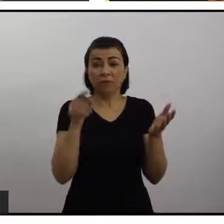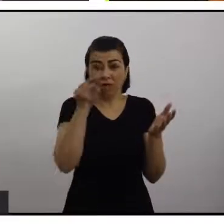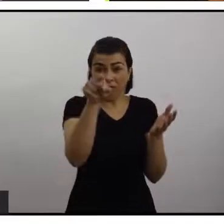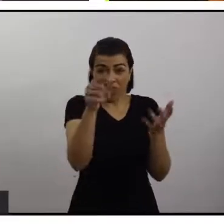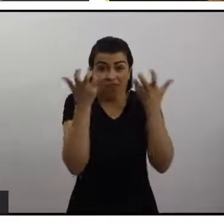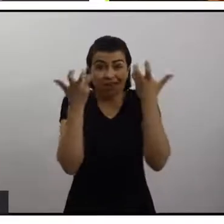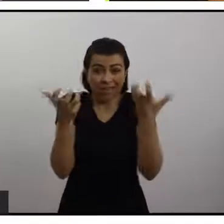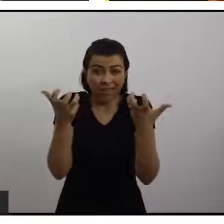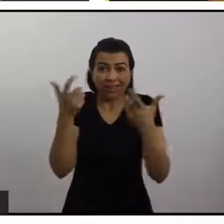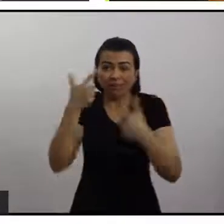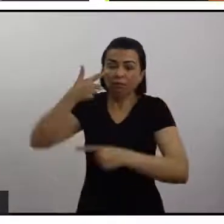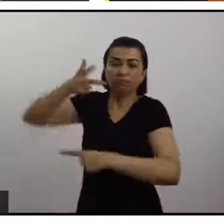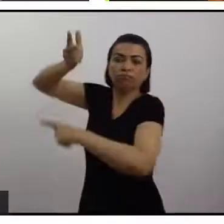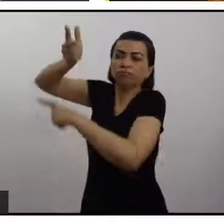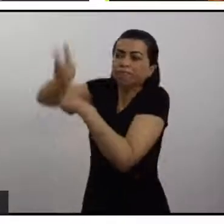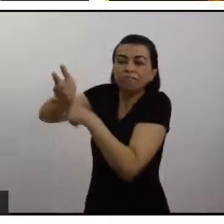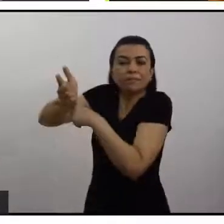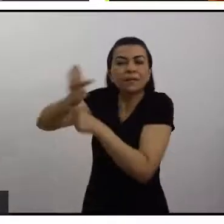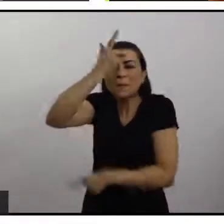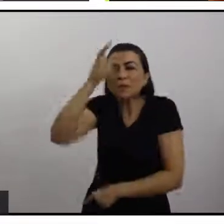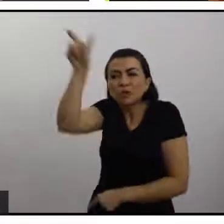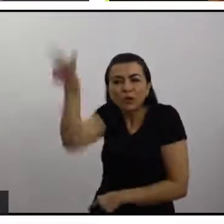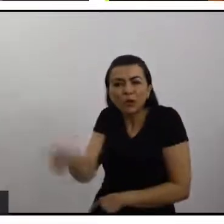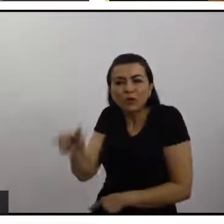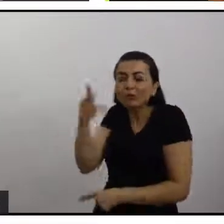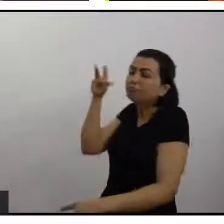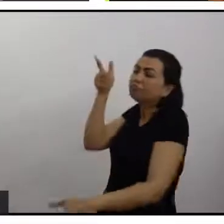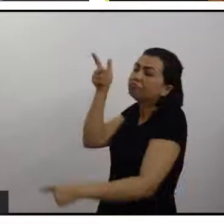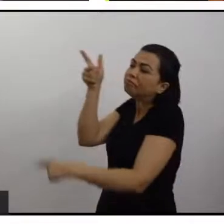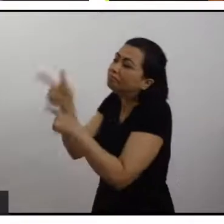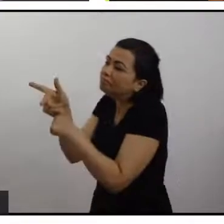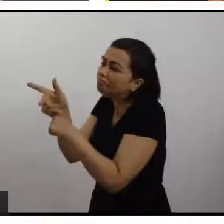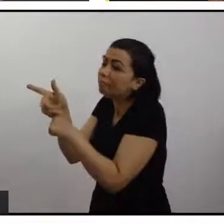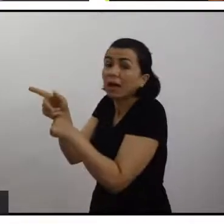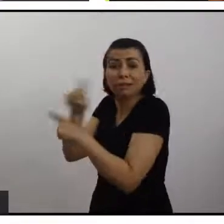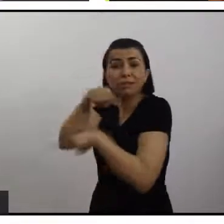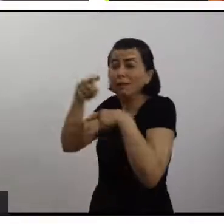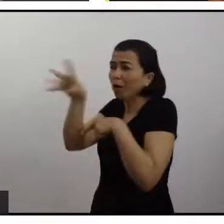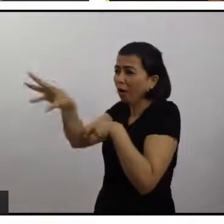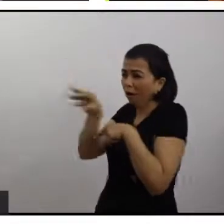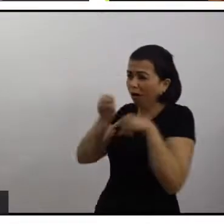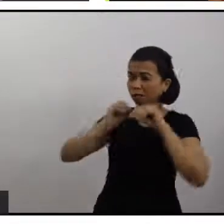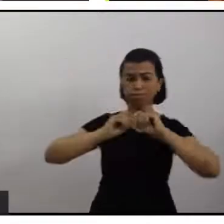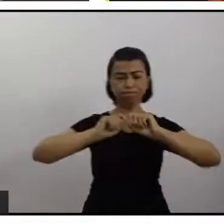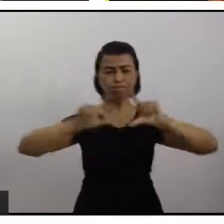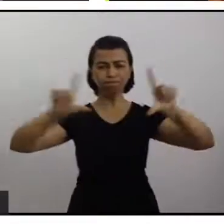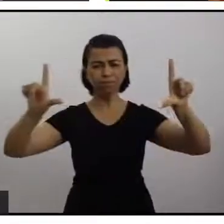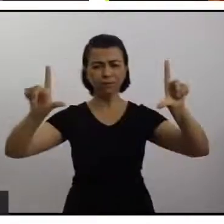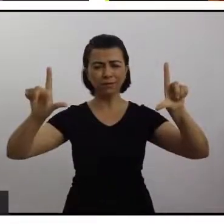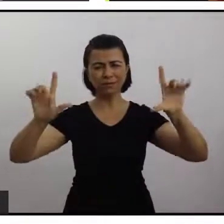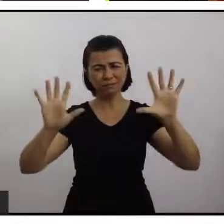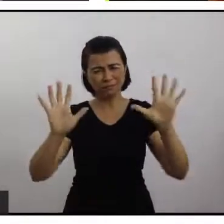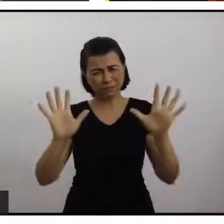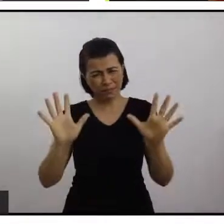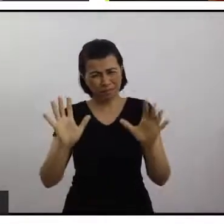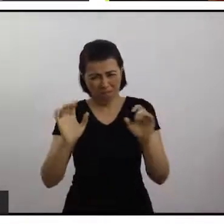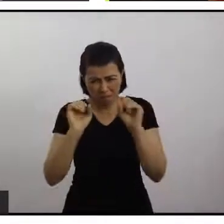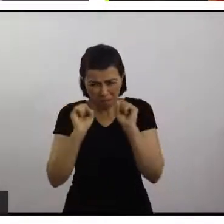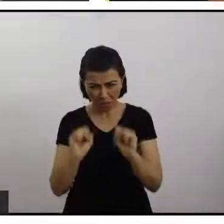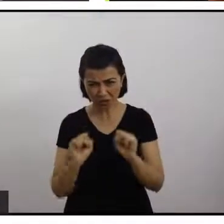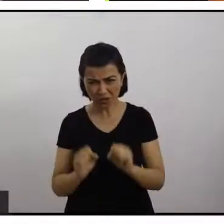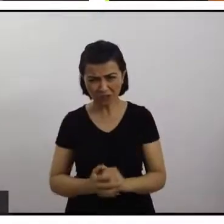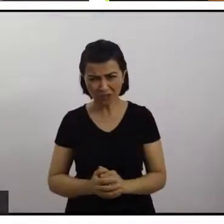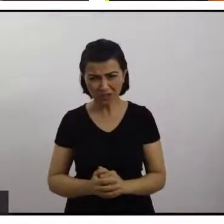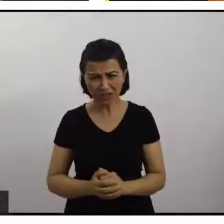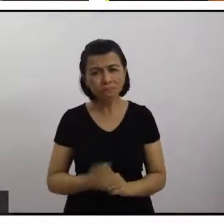O que que diz que você pode filmar alguém? E se você pode e ver uma maneira, como é que você vai filmar?